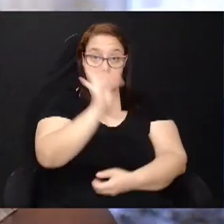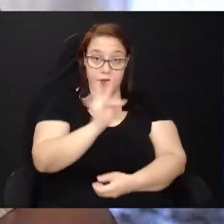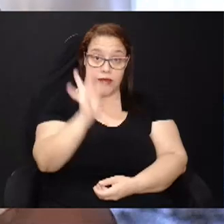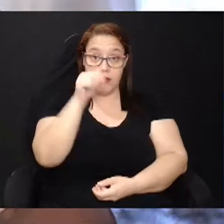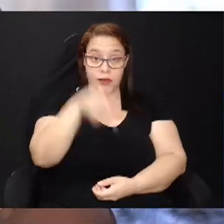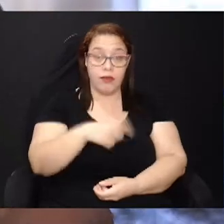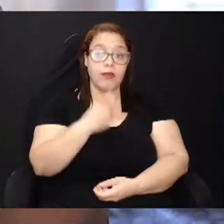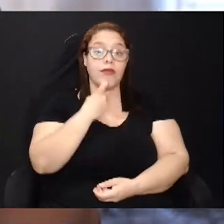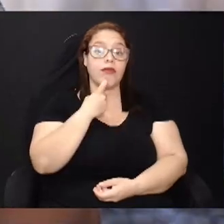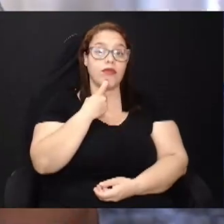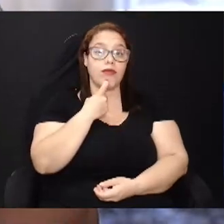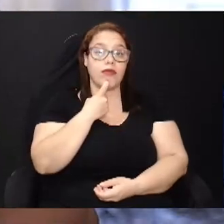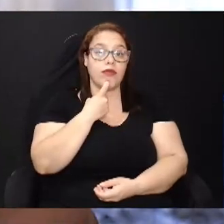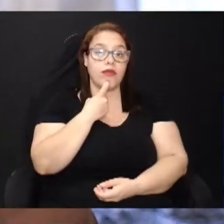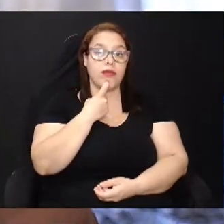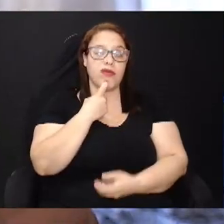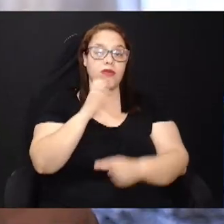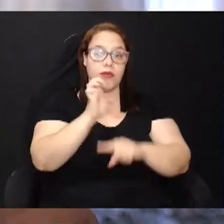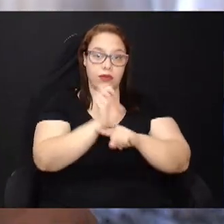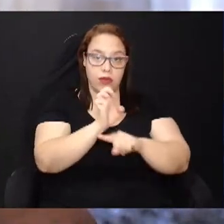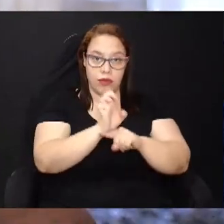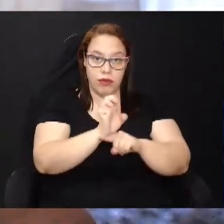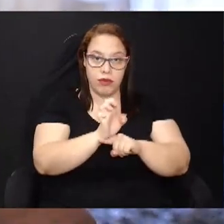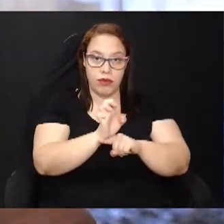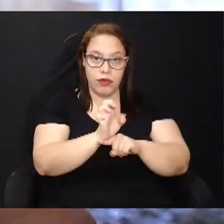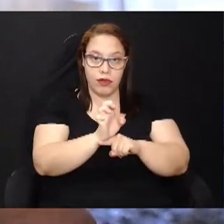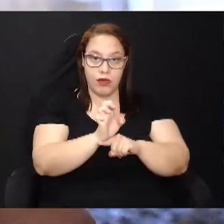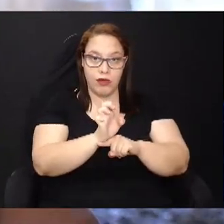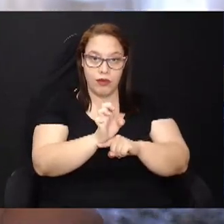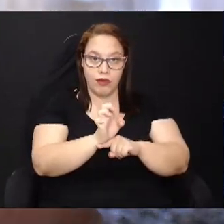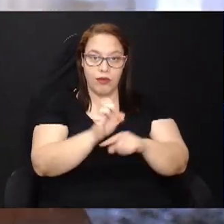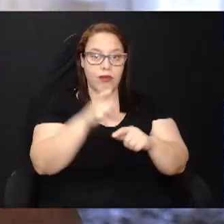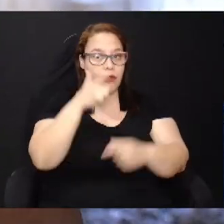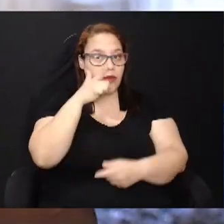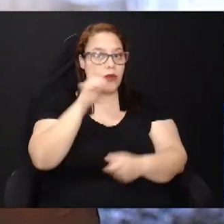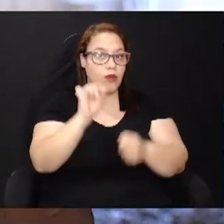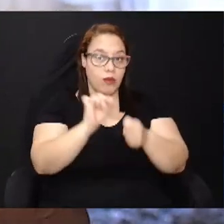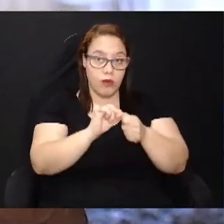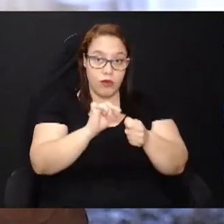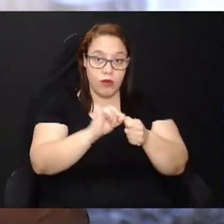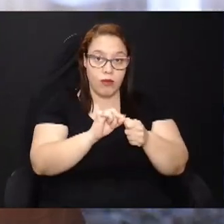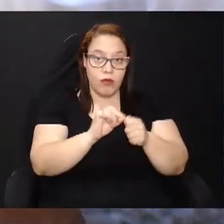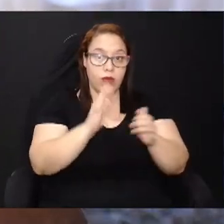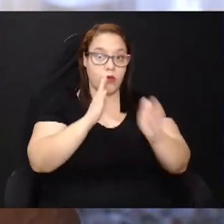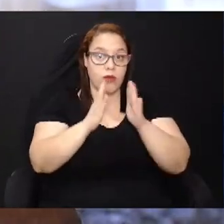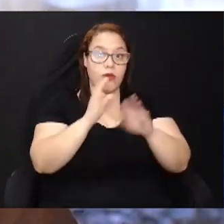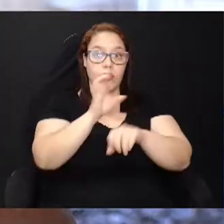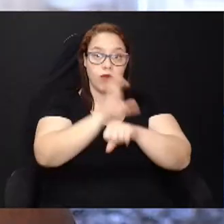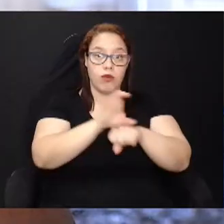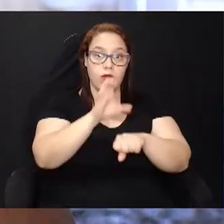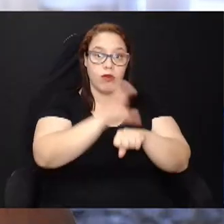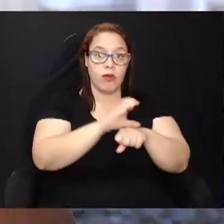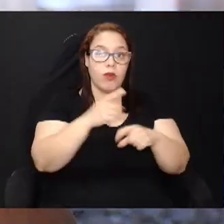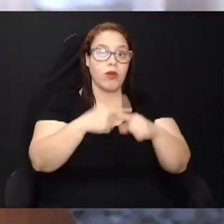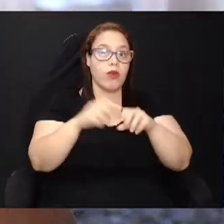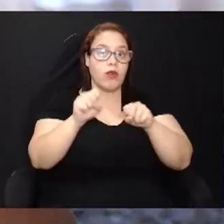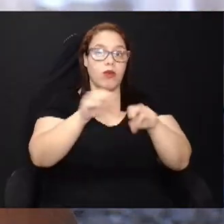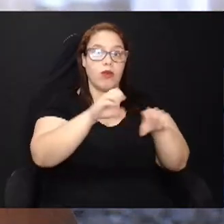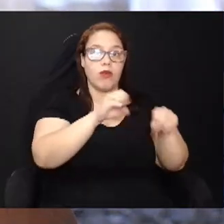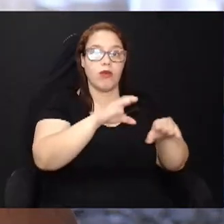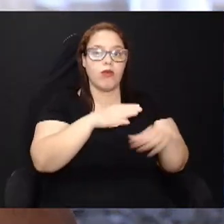por ser do estado, então foi mais fácil de conseguir fazê-la. E durante o curso, por que não dar aula de uma coisa que você